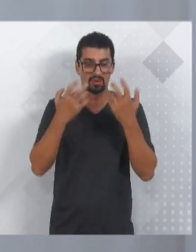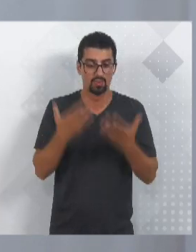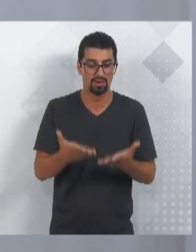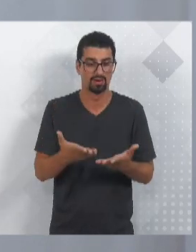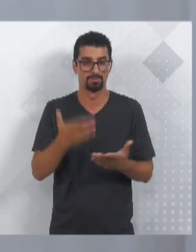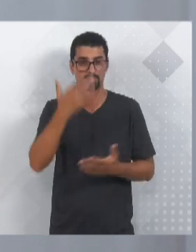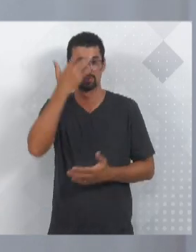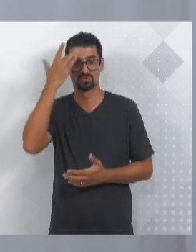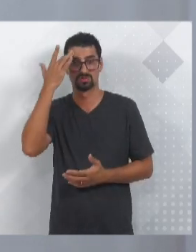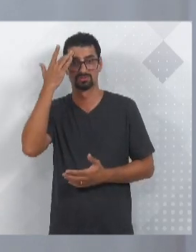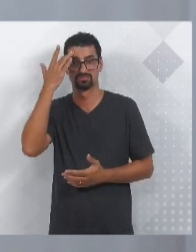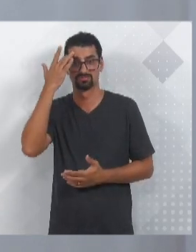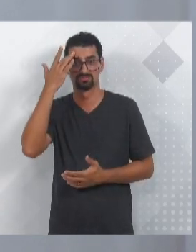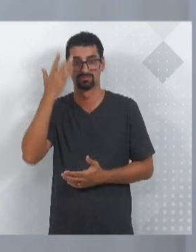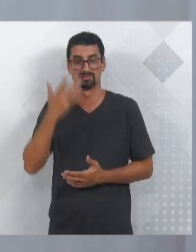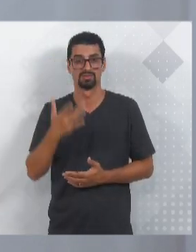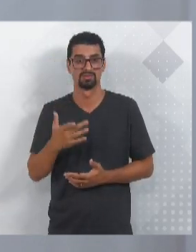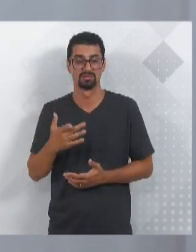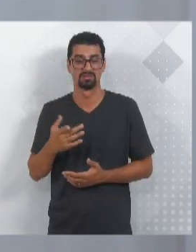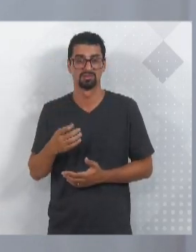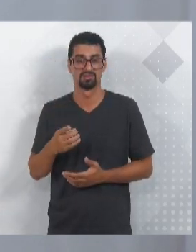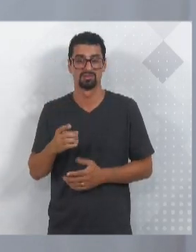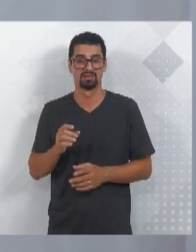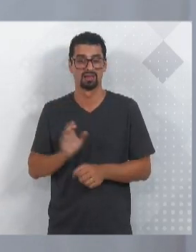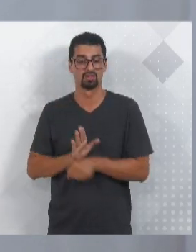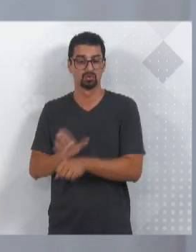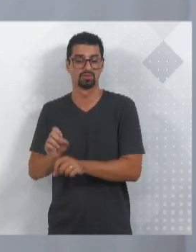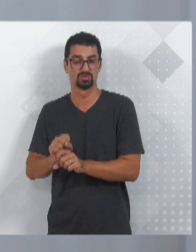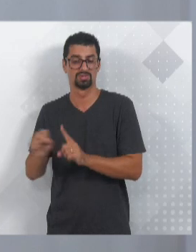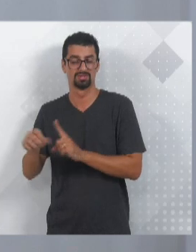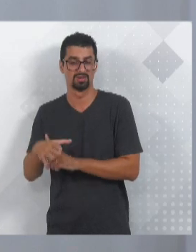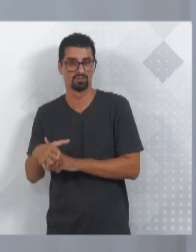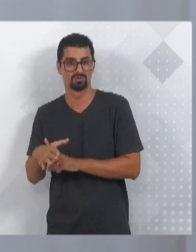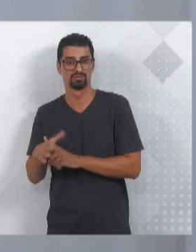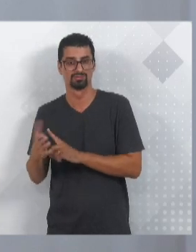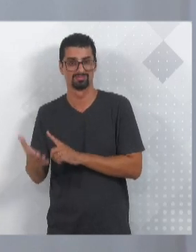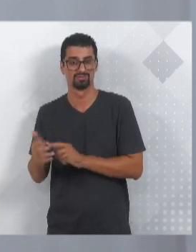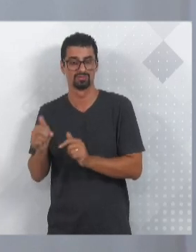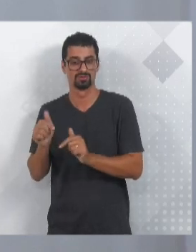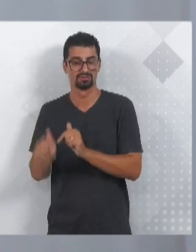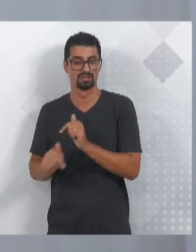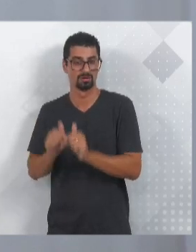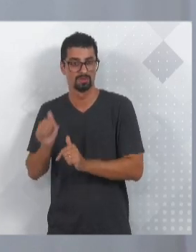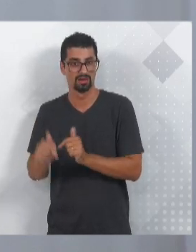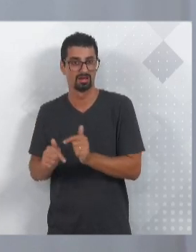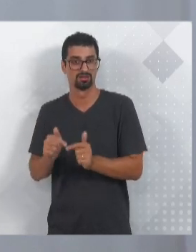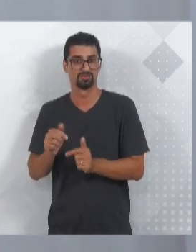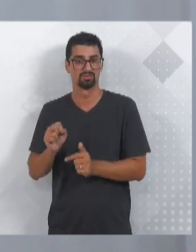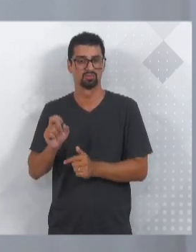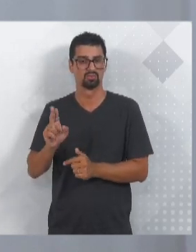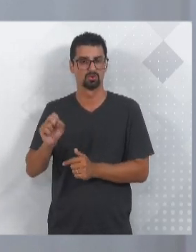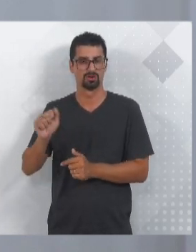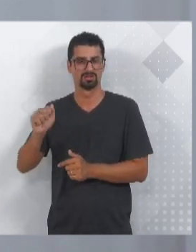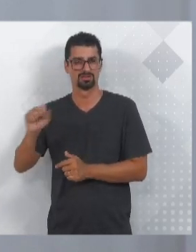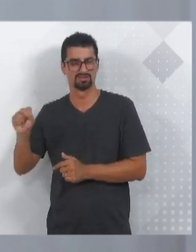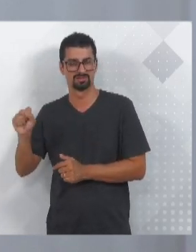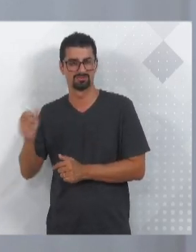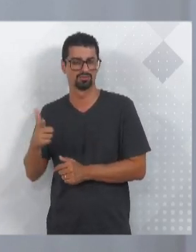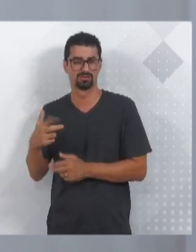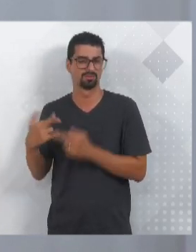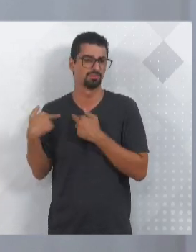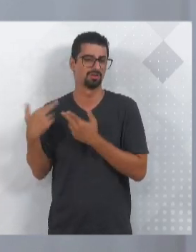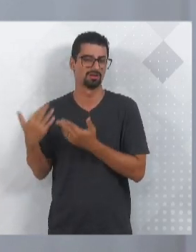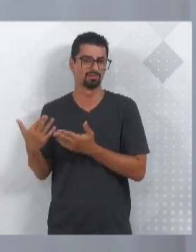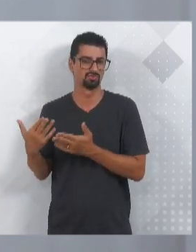constrangimento, ele perpassa a política de assistência social, o trabalhador do SUAS, ele não tem o papel